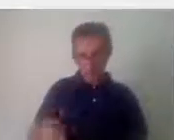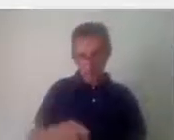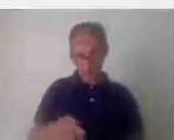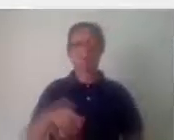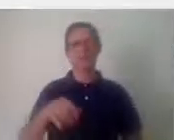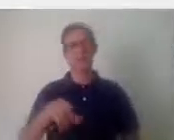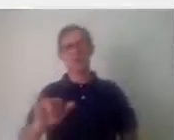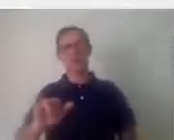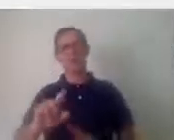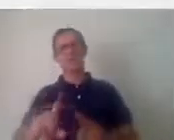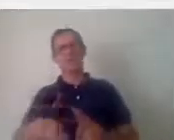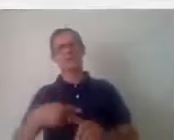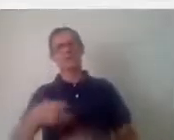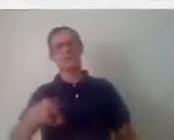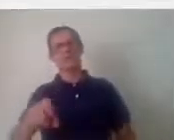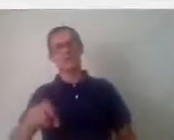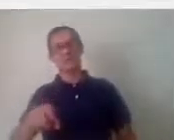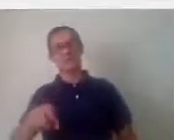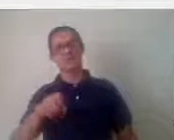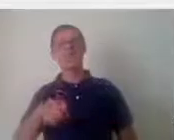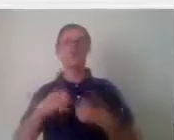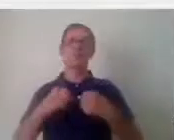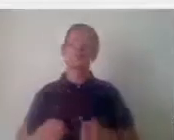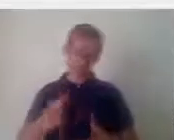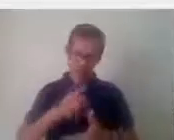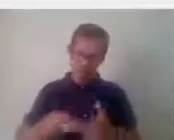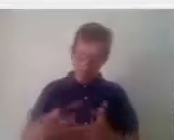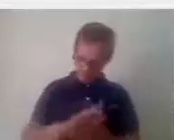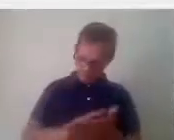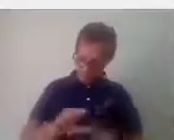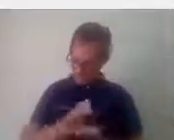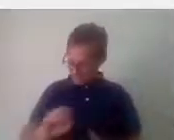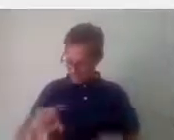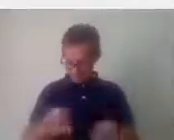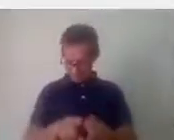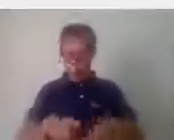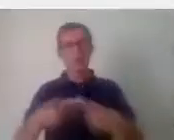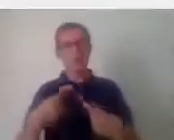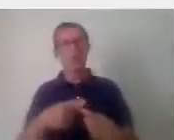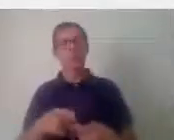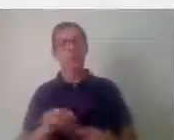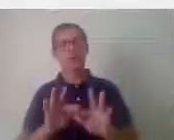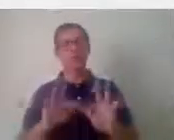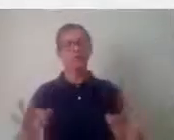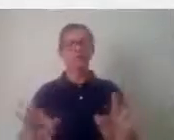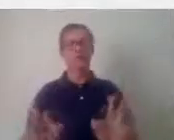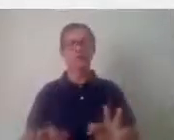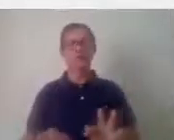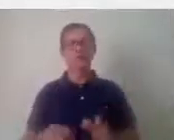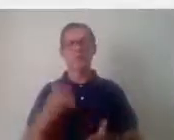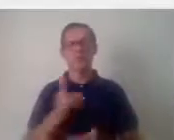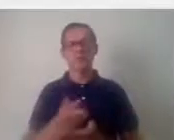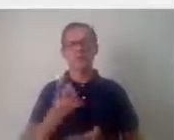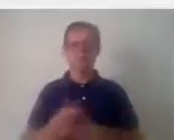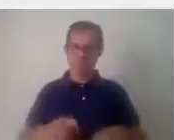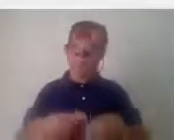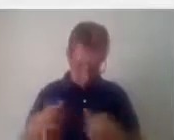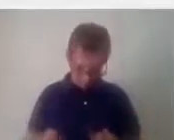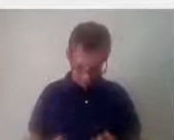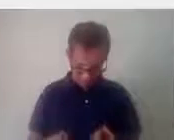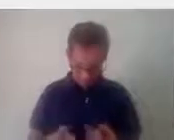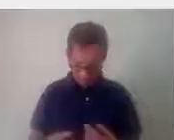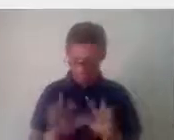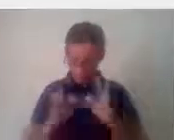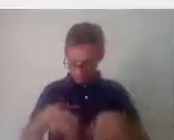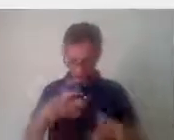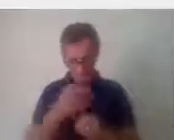a y e depois em relação a x? Pode, vai dar 0 também, porque a função ali ela é contínua, tá? Por fim,